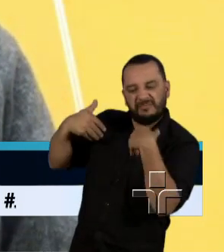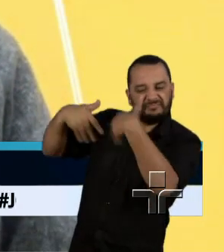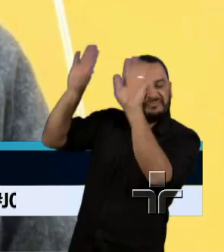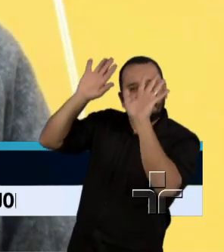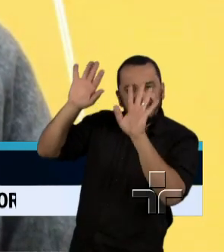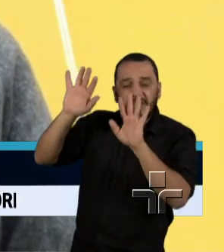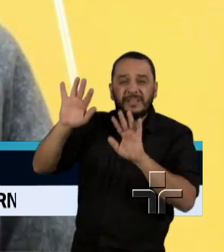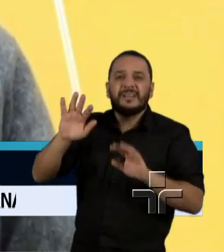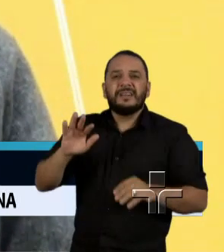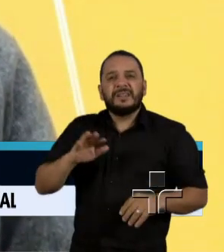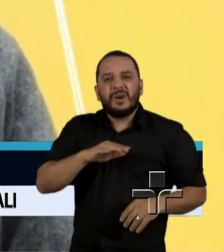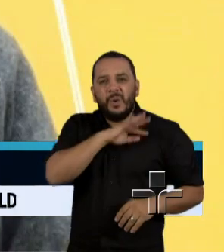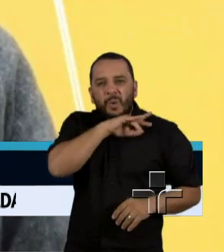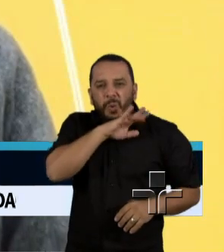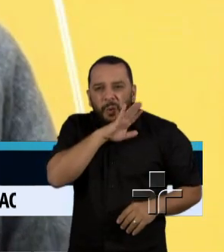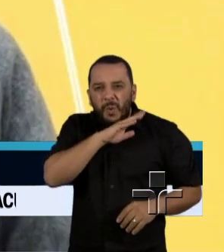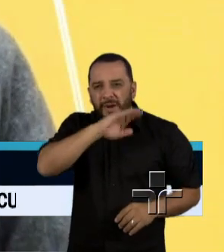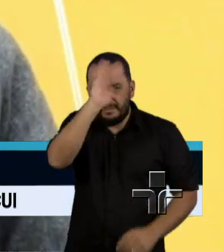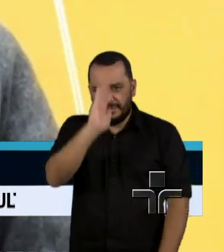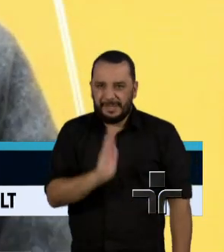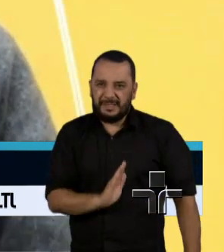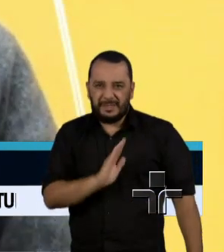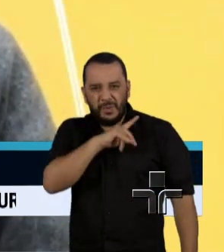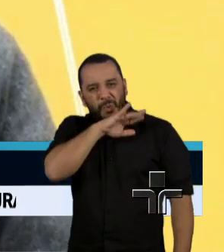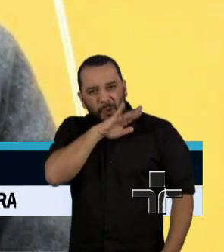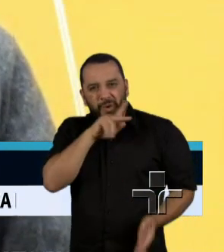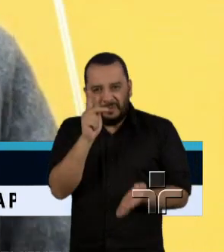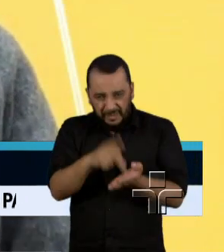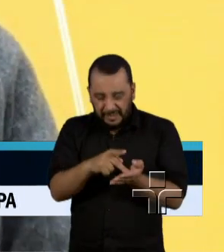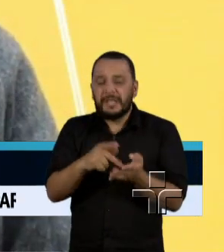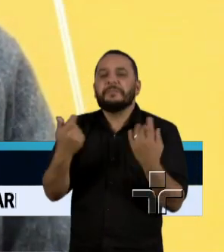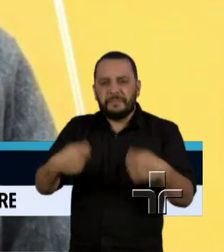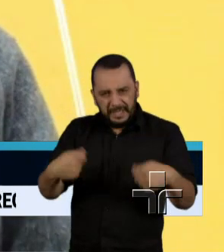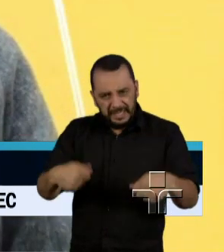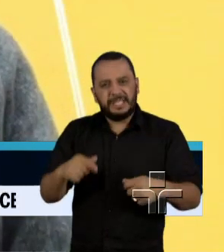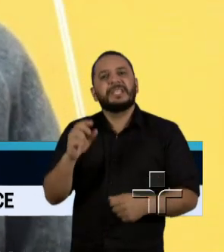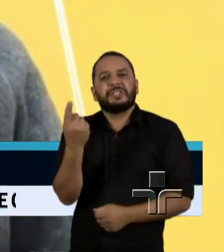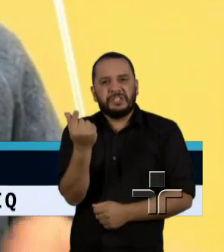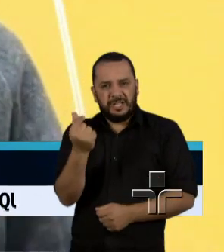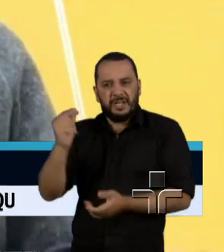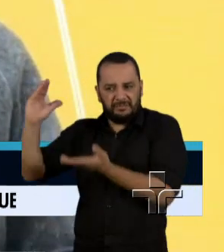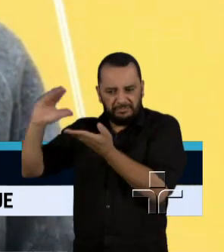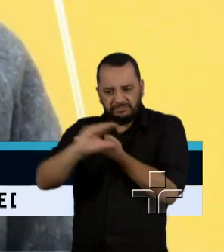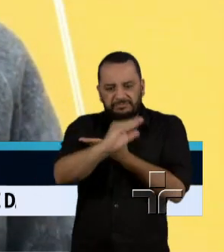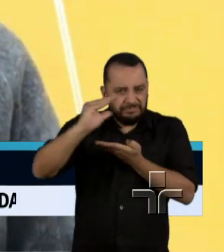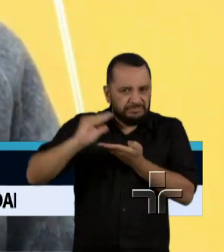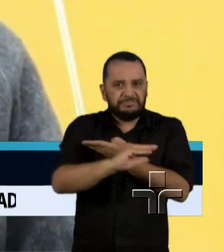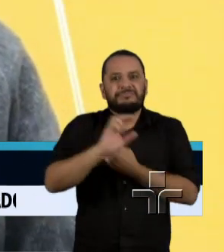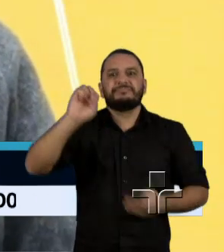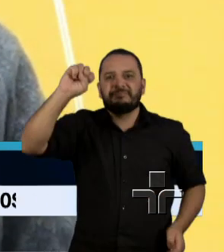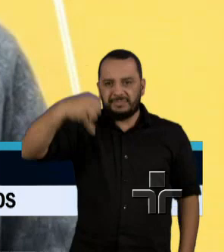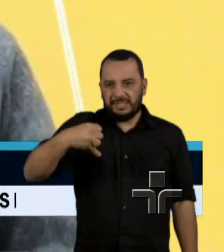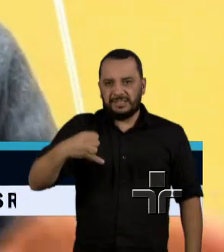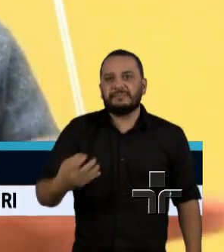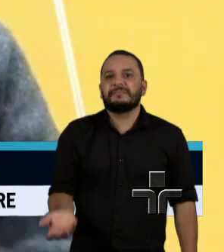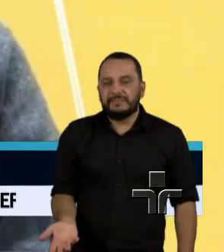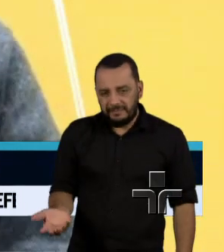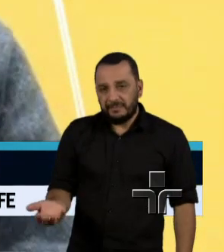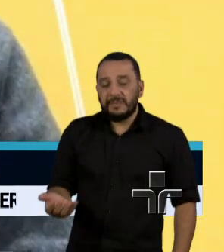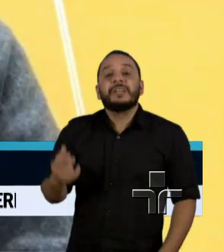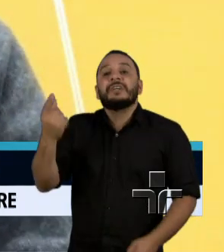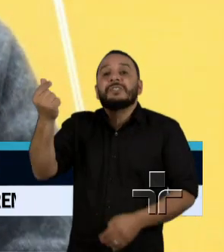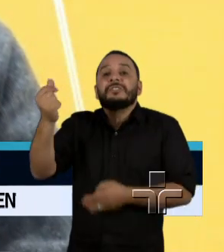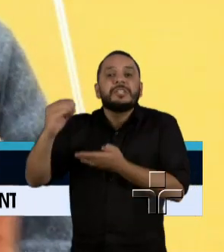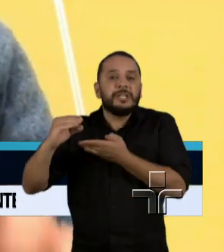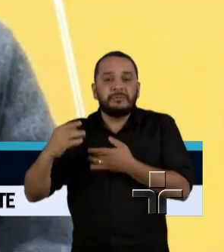há como afirmar que a gente não precisa dos recursos que vêm do Fundo Amazônia. E esses são recursos que foram doados